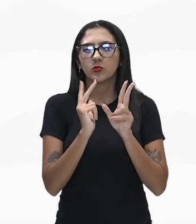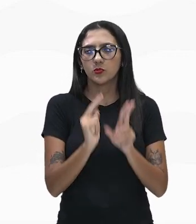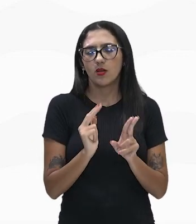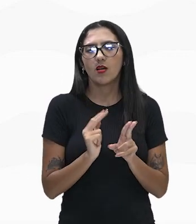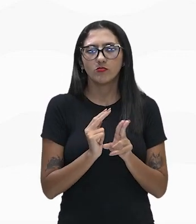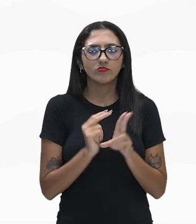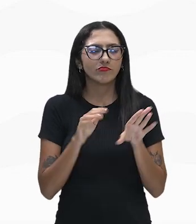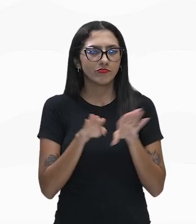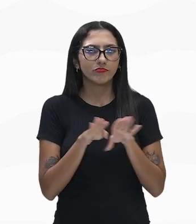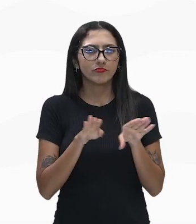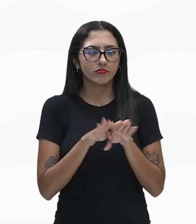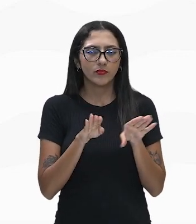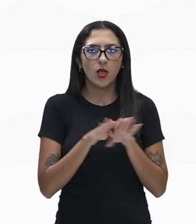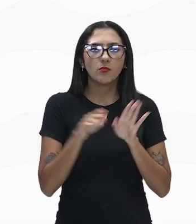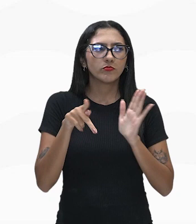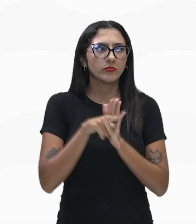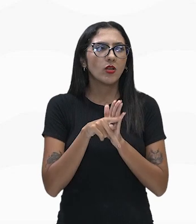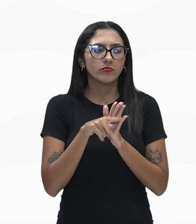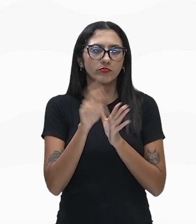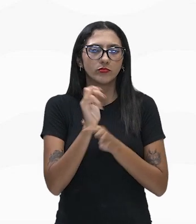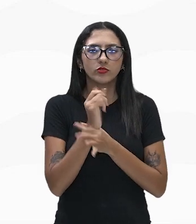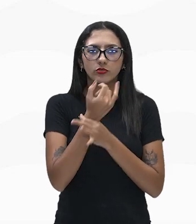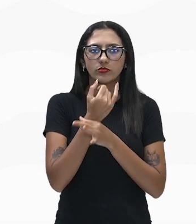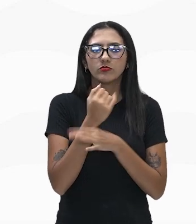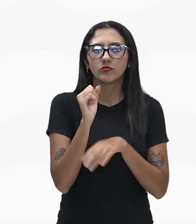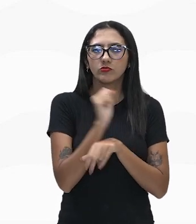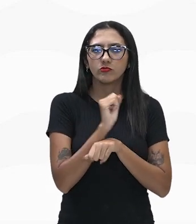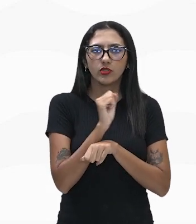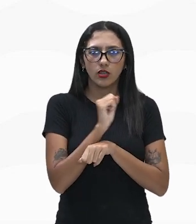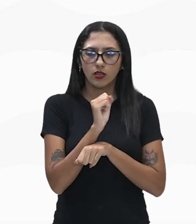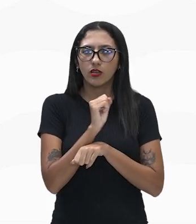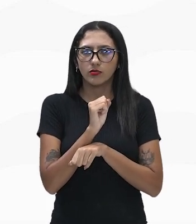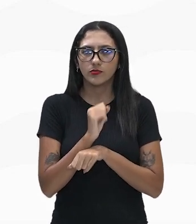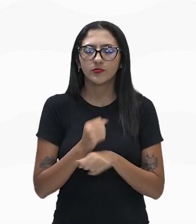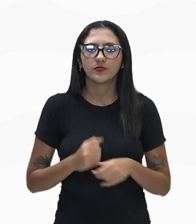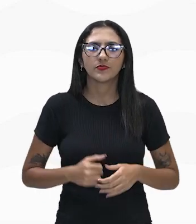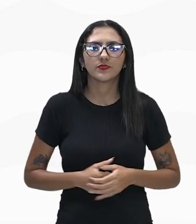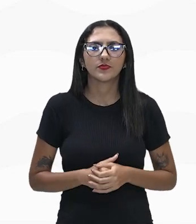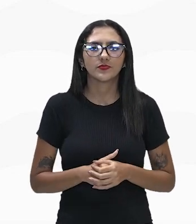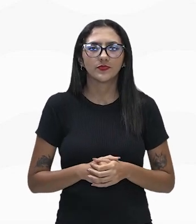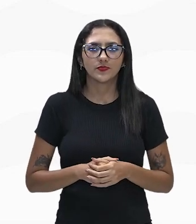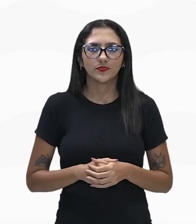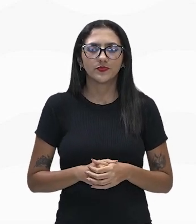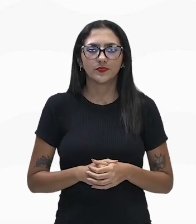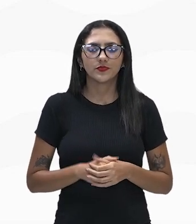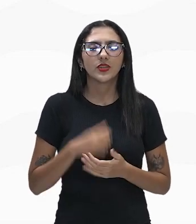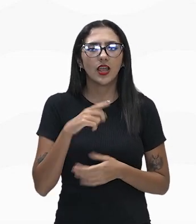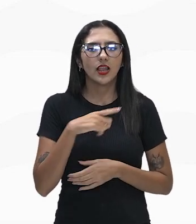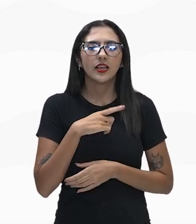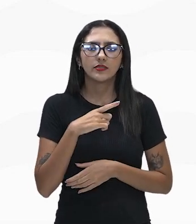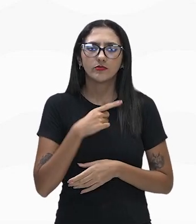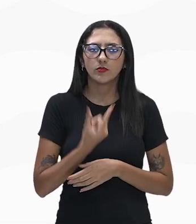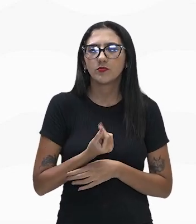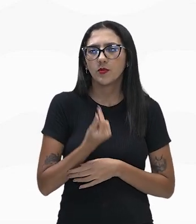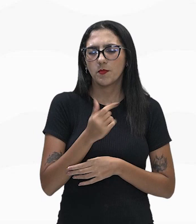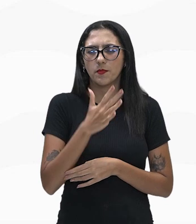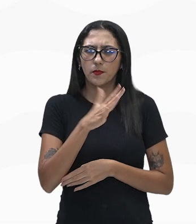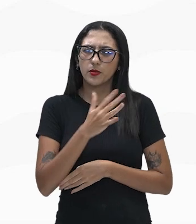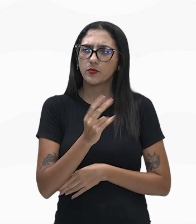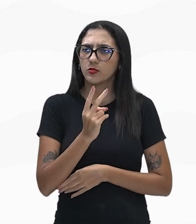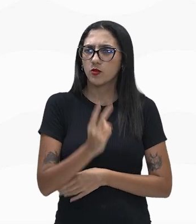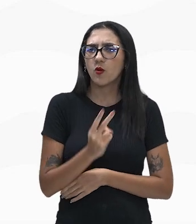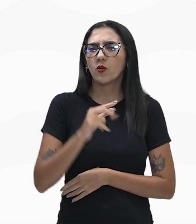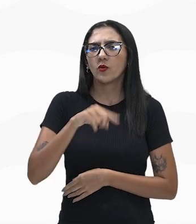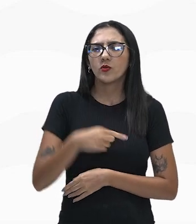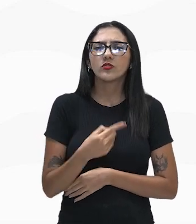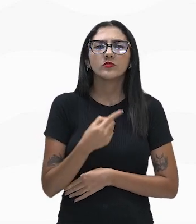60 mil reais, ali como se fosse um carro, atualmente um carro popular, tá? Tem um valor de aproximadamente ali 60